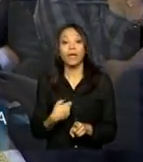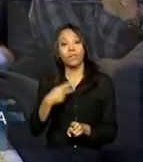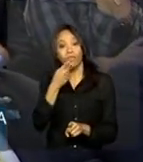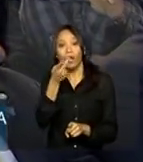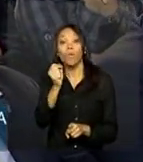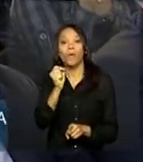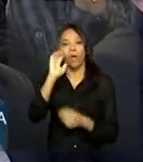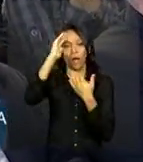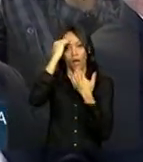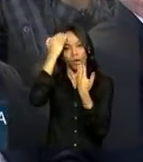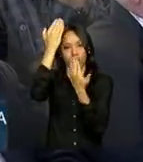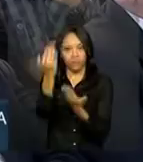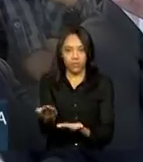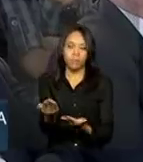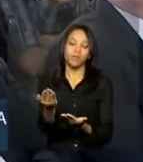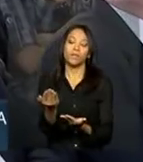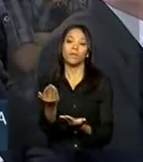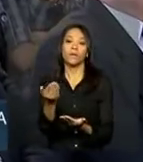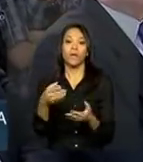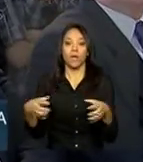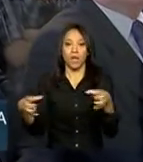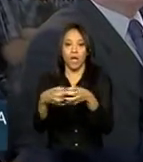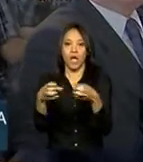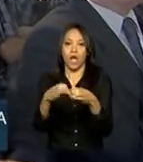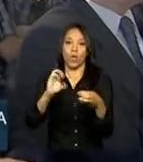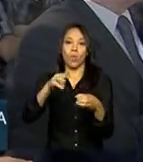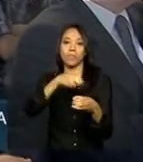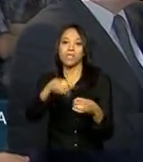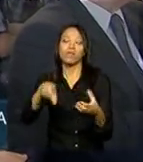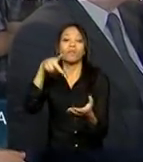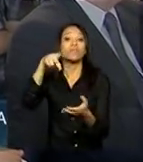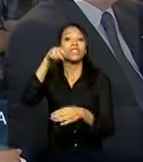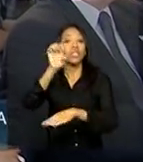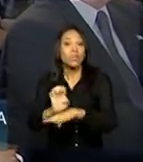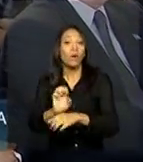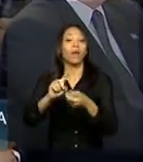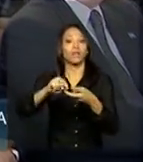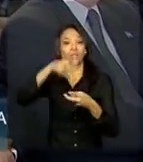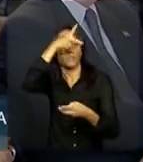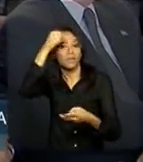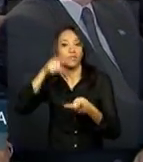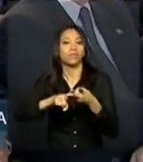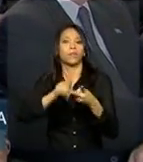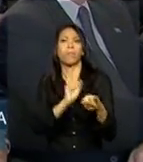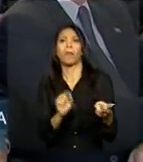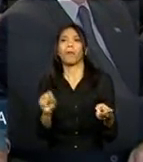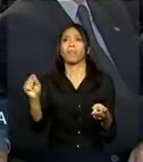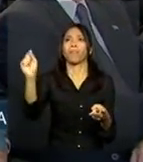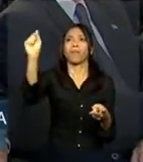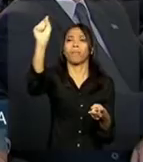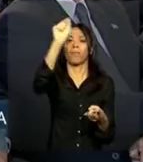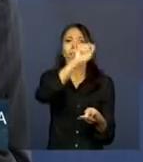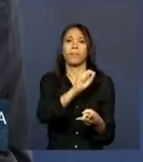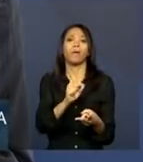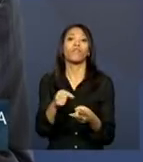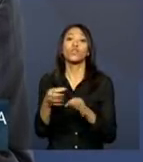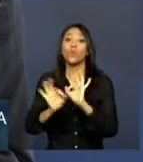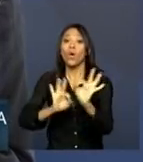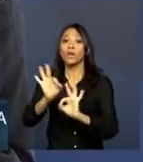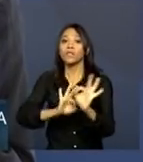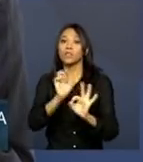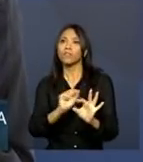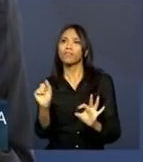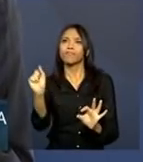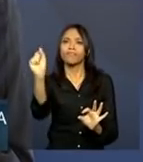agradecimento senhora Presidente as comissões da Verdade estaduais municipais setoriais que foram se organizando por todo o Brasil